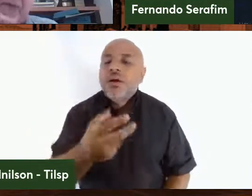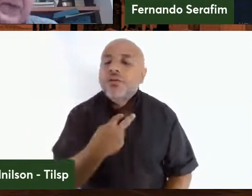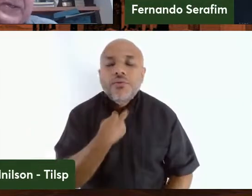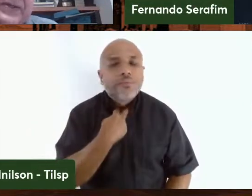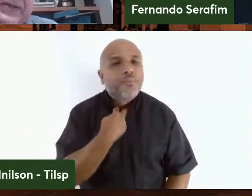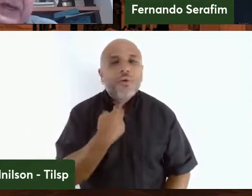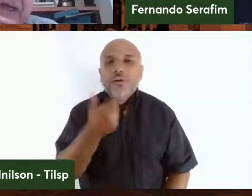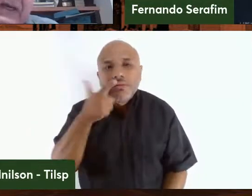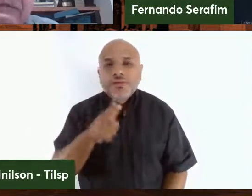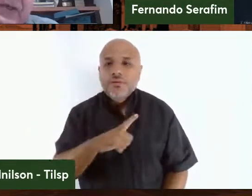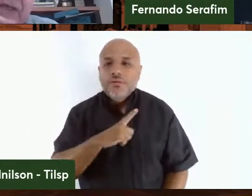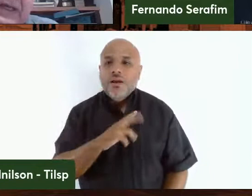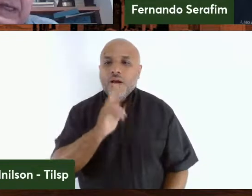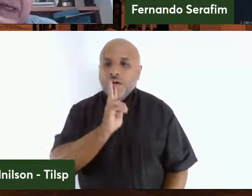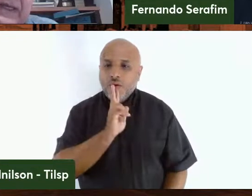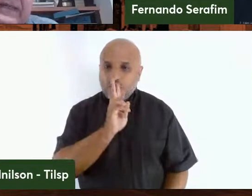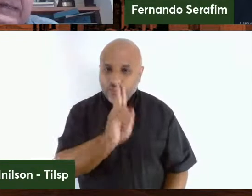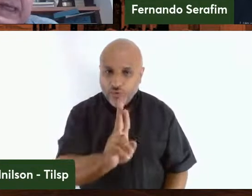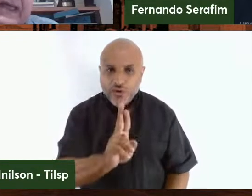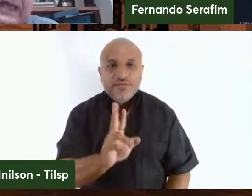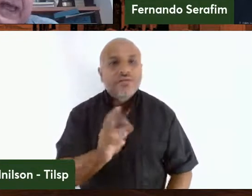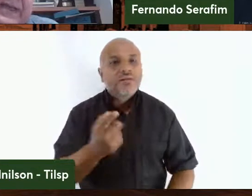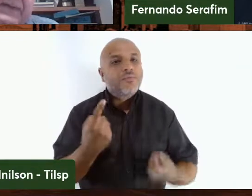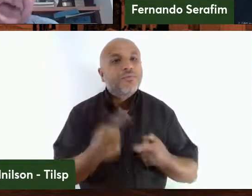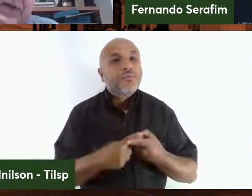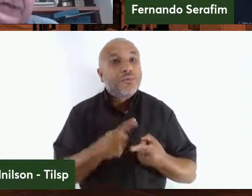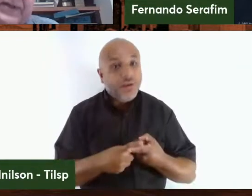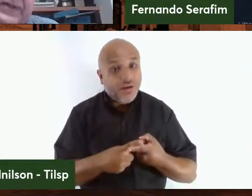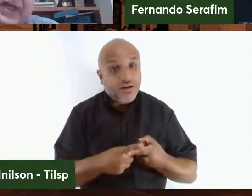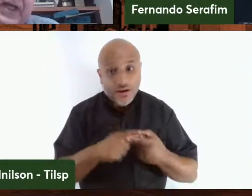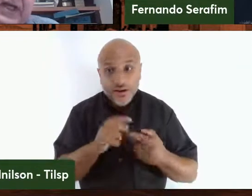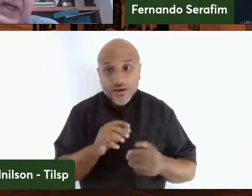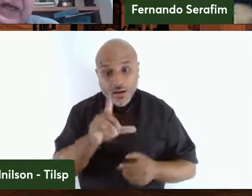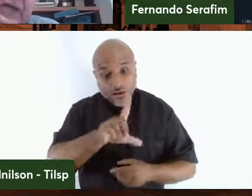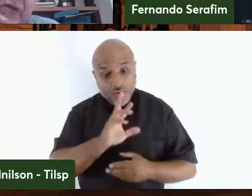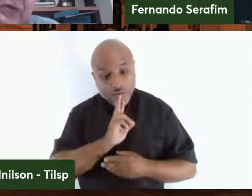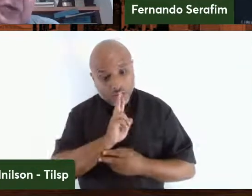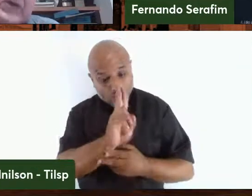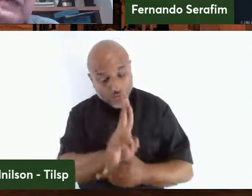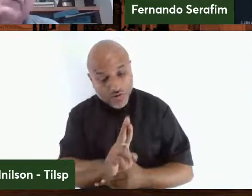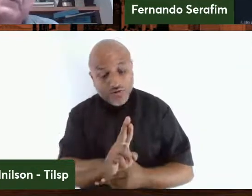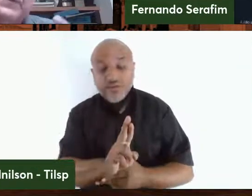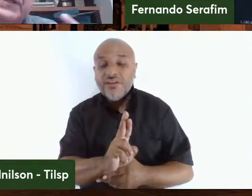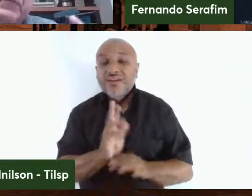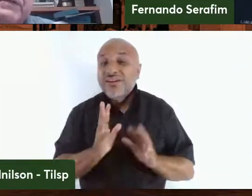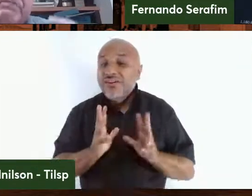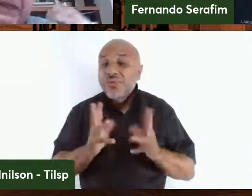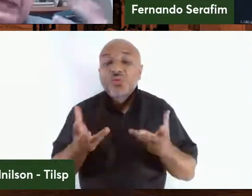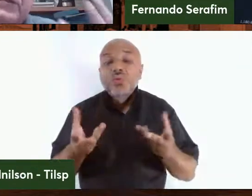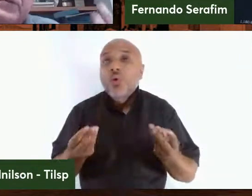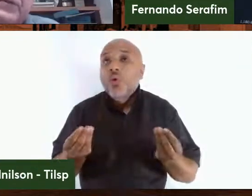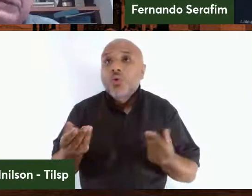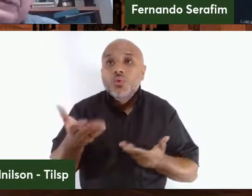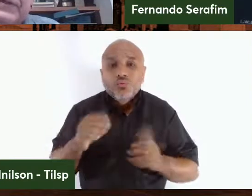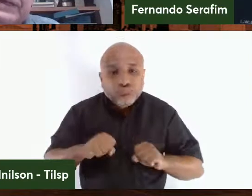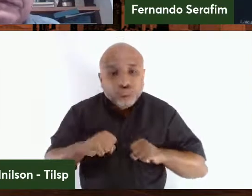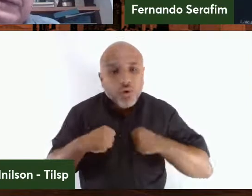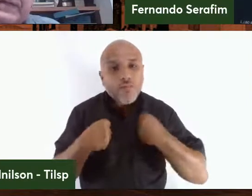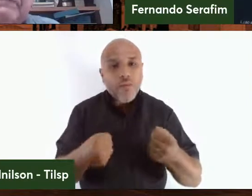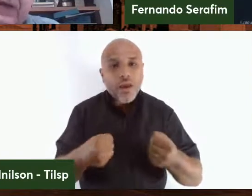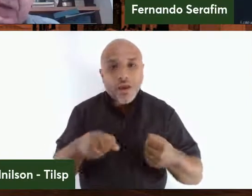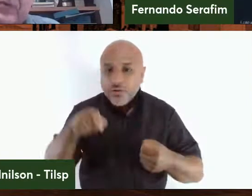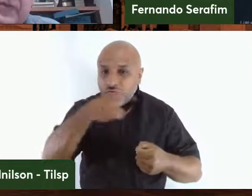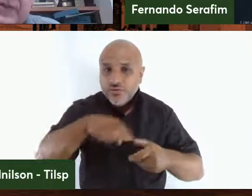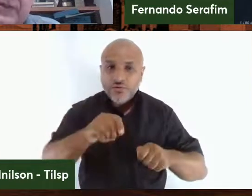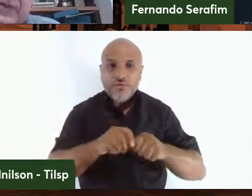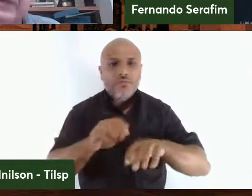dar respostas, porque se ela der respostas, toda, vamos dizer, o empenho de você